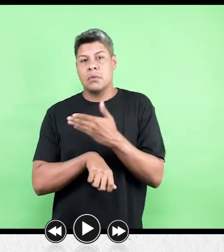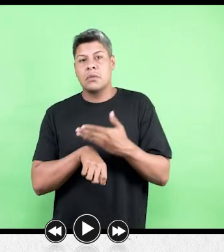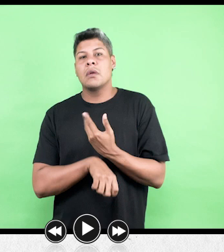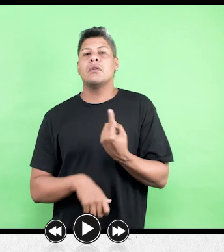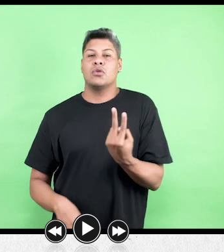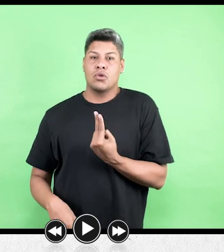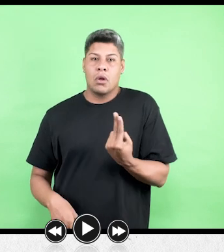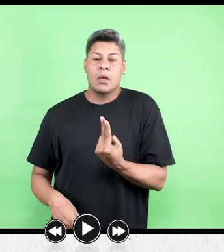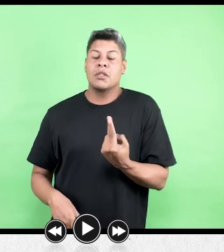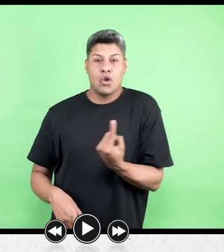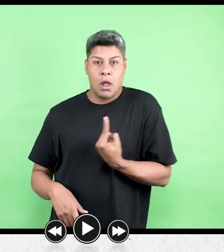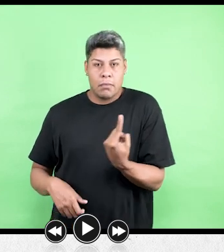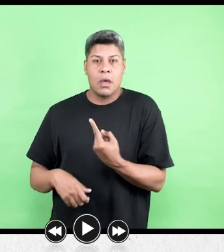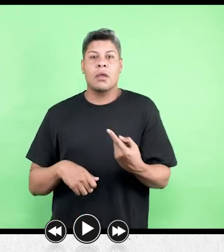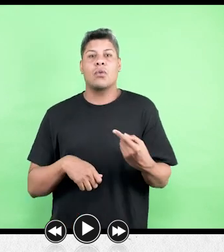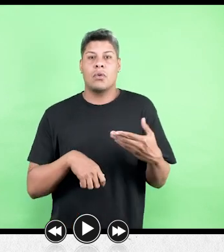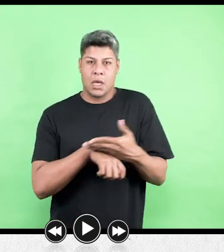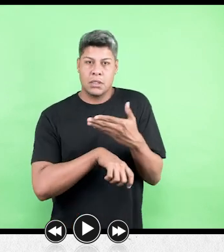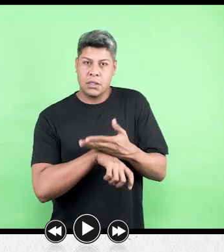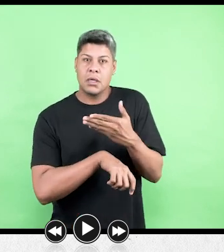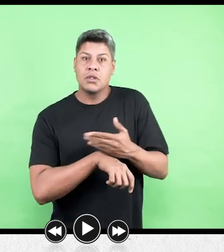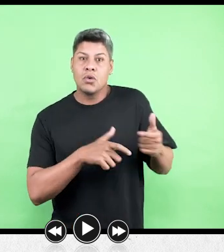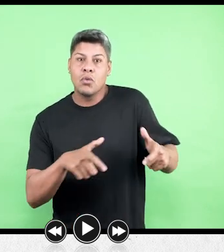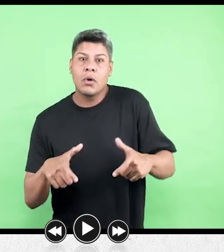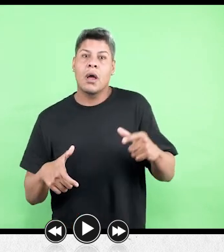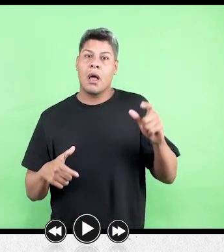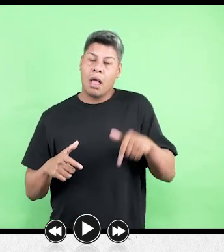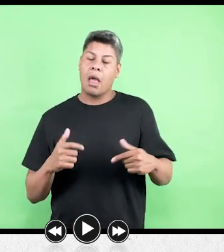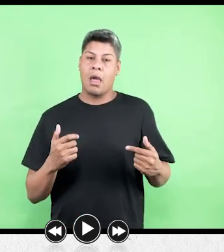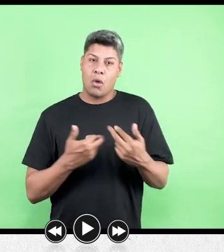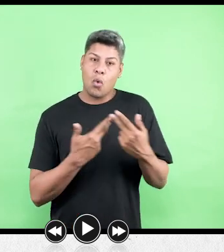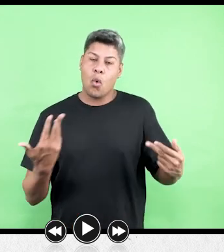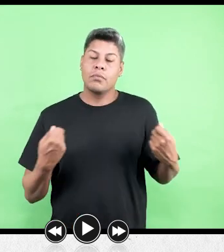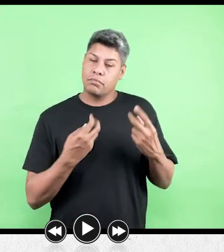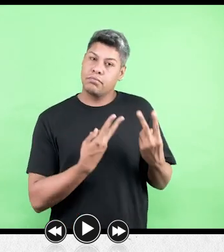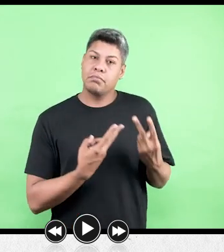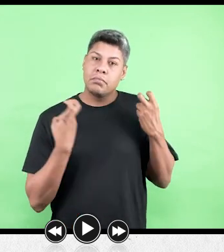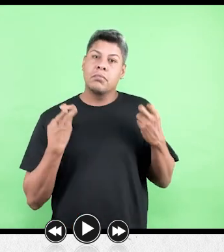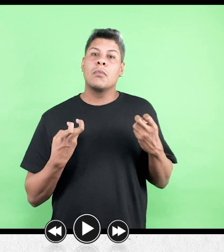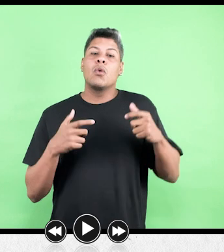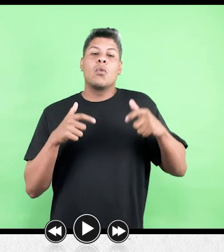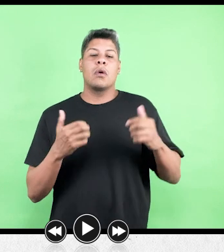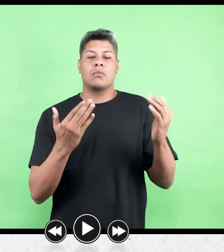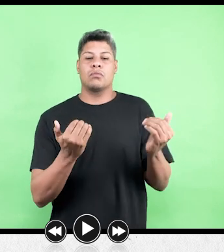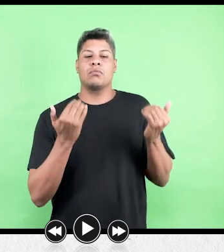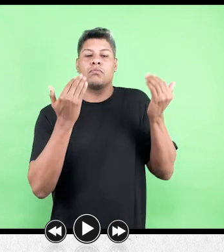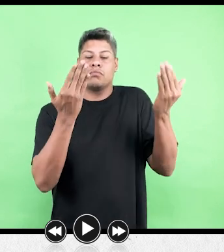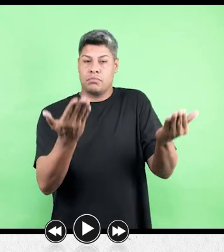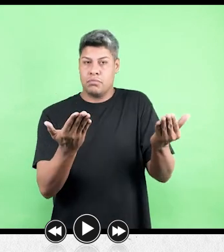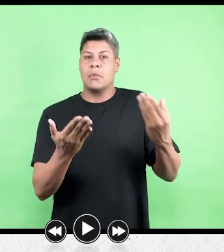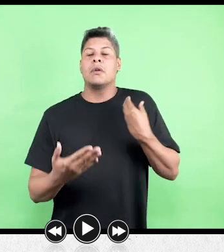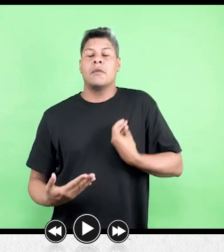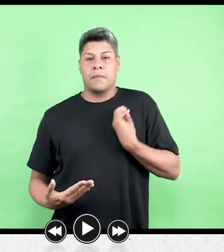isolamento, limpeza da área, né? Então, são essas questões que precisam ser observadas na parte externa, né, dessas estações